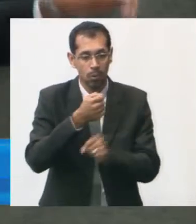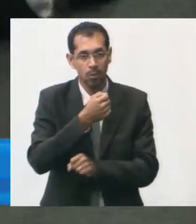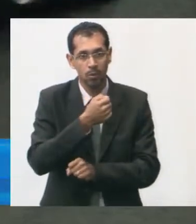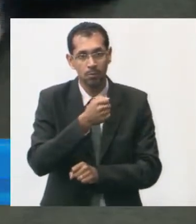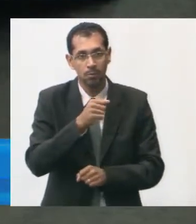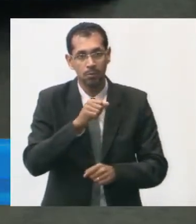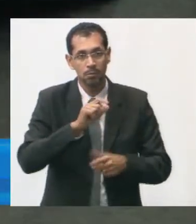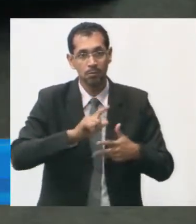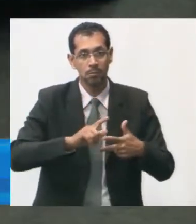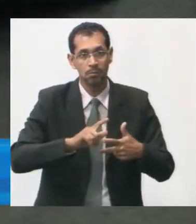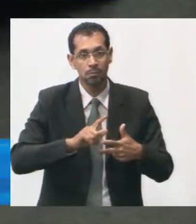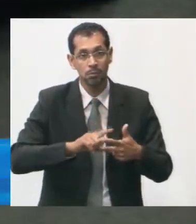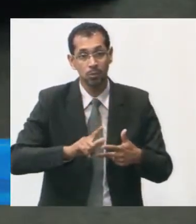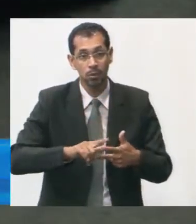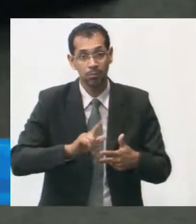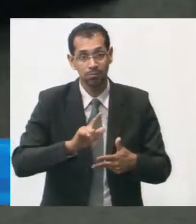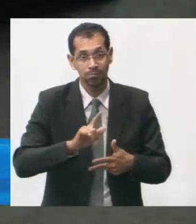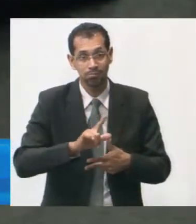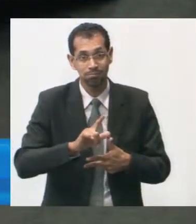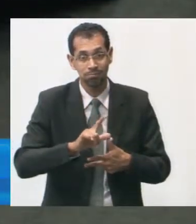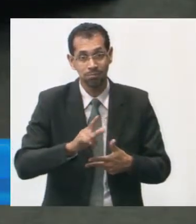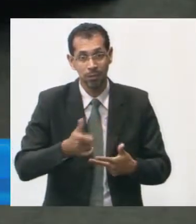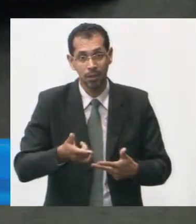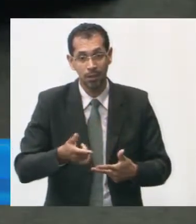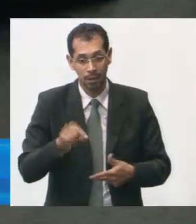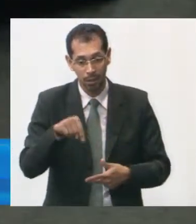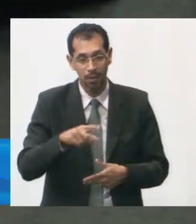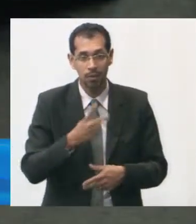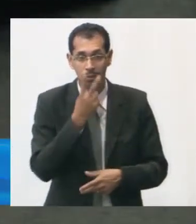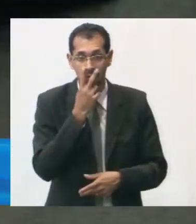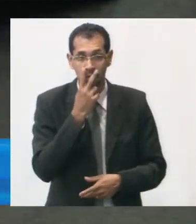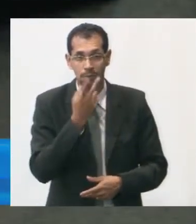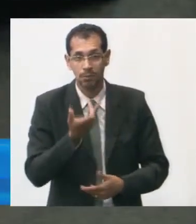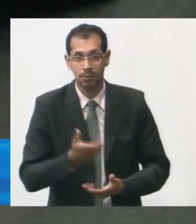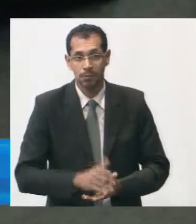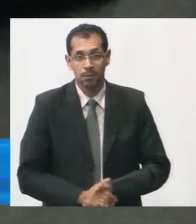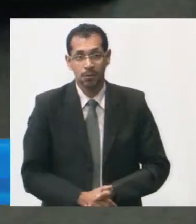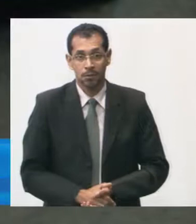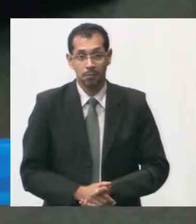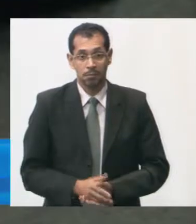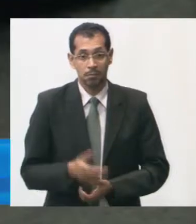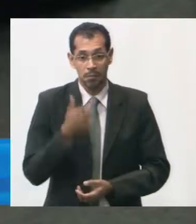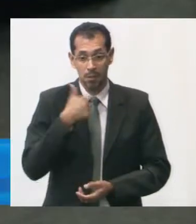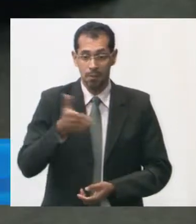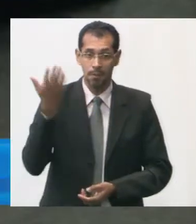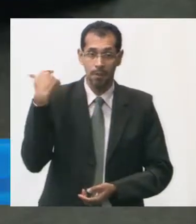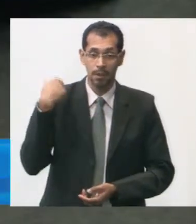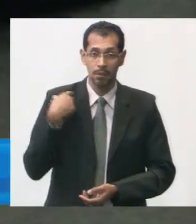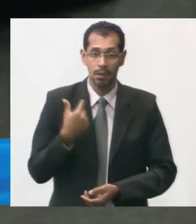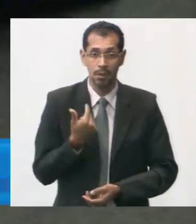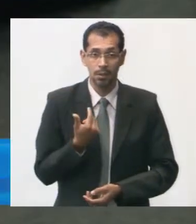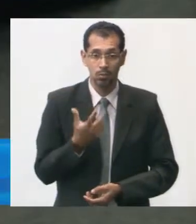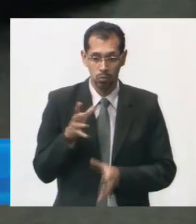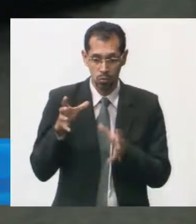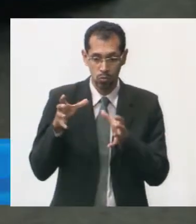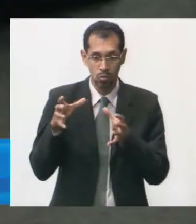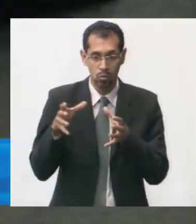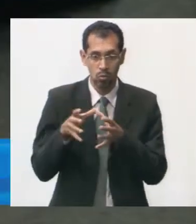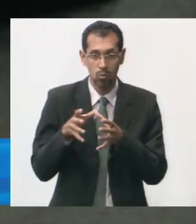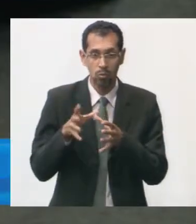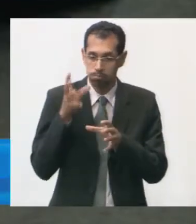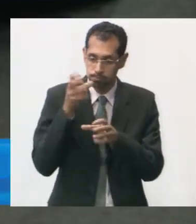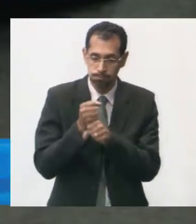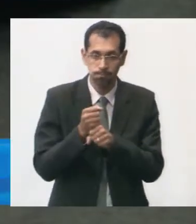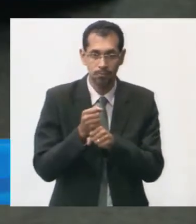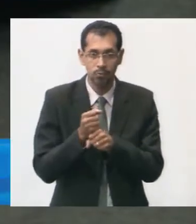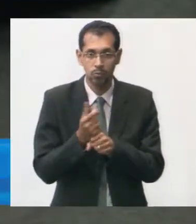todos vereadores. Semana passada que não tínhamos todos pela doença do vereador Deninho Silva, pela enfermidade